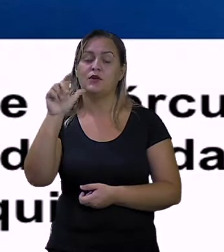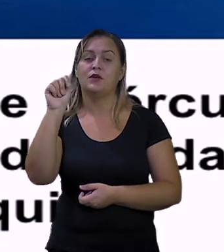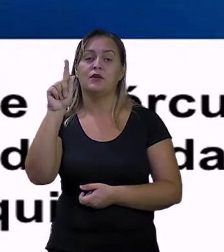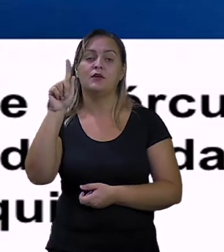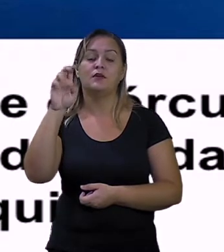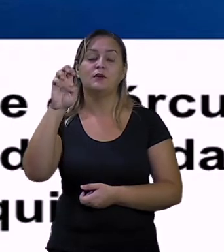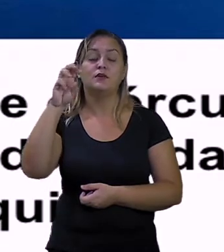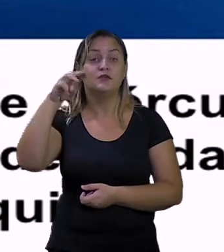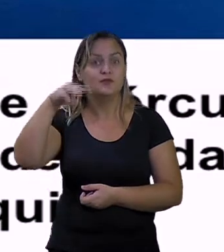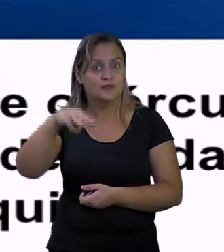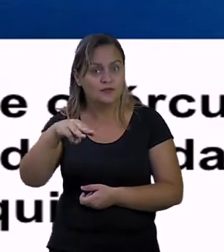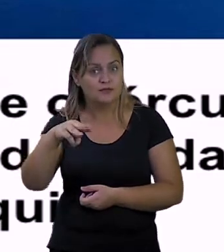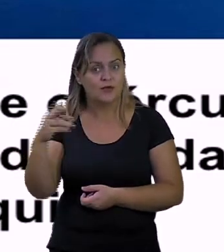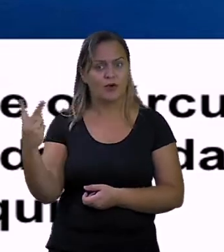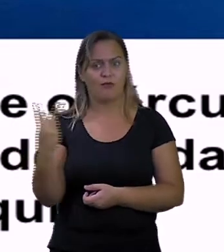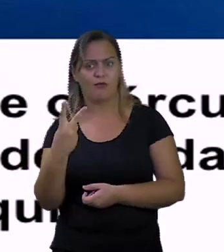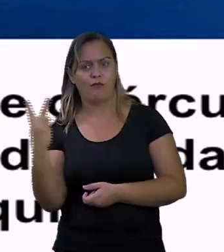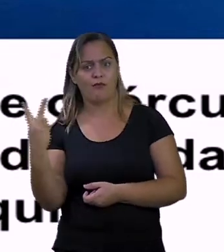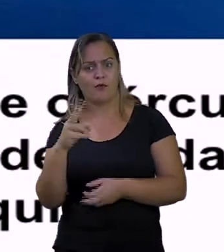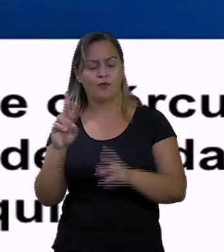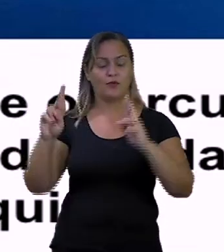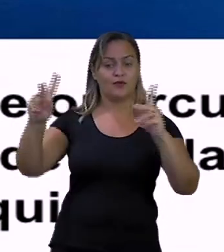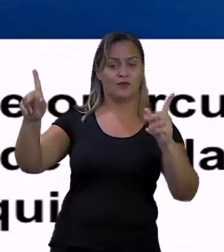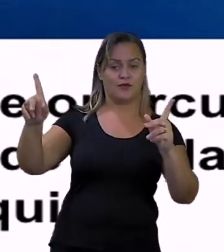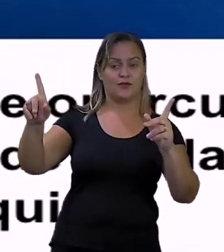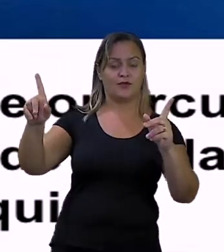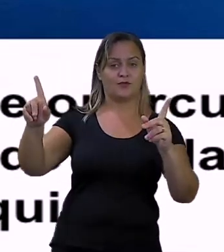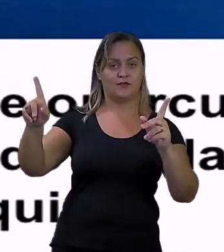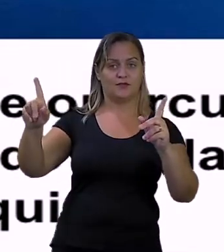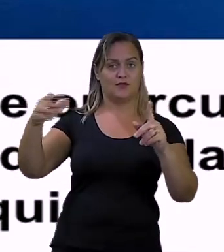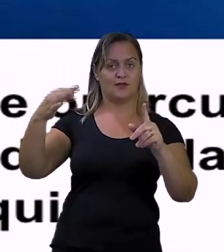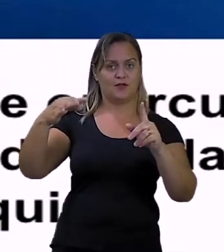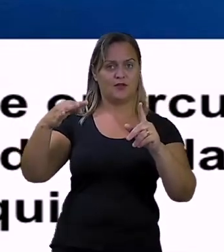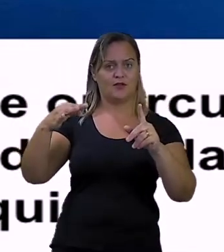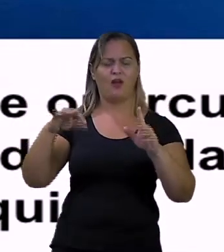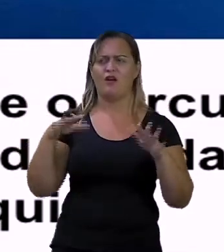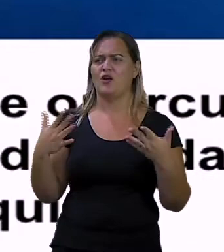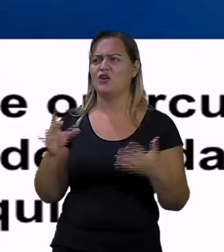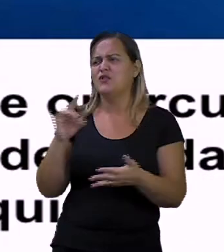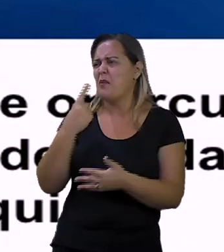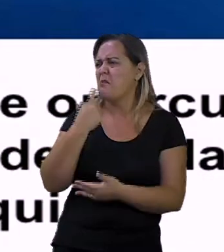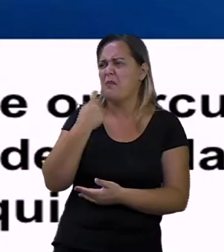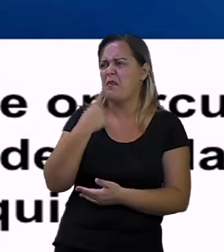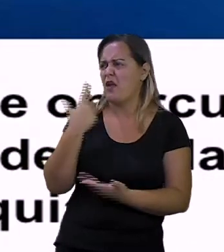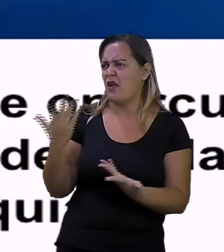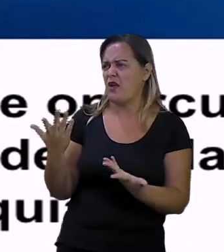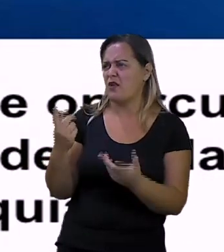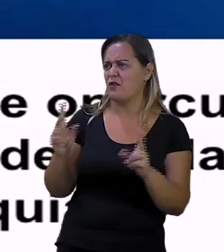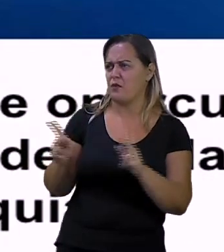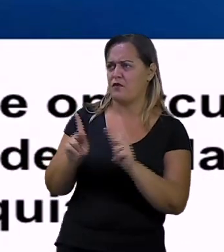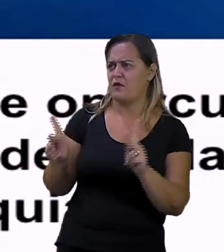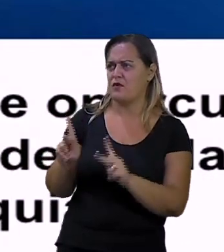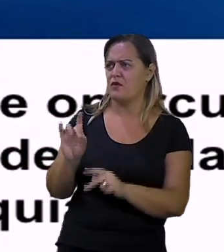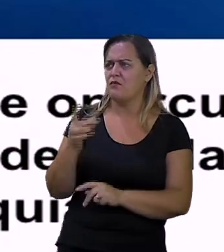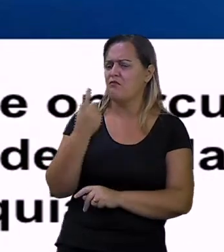respiratório. Mas a gente só tem peixe, professora? Não, nós não temos